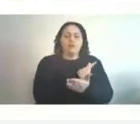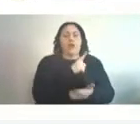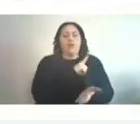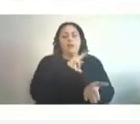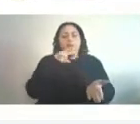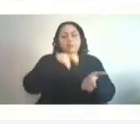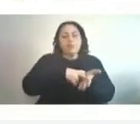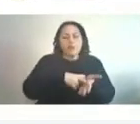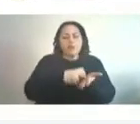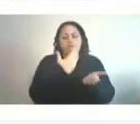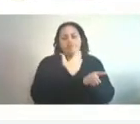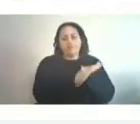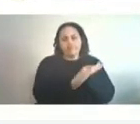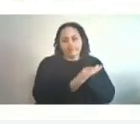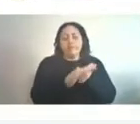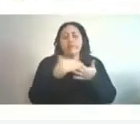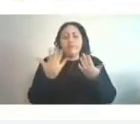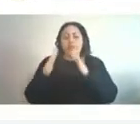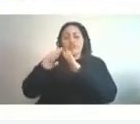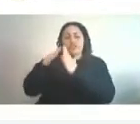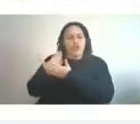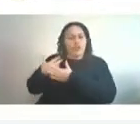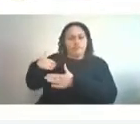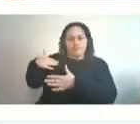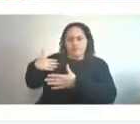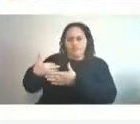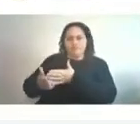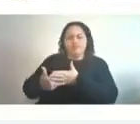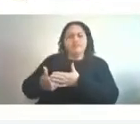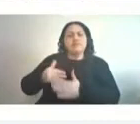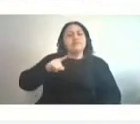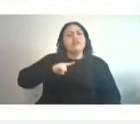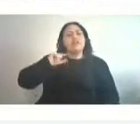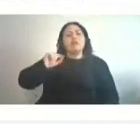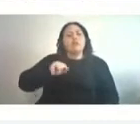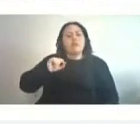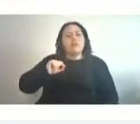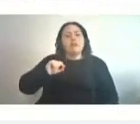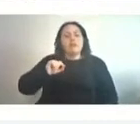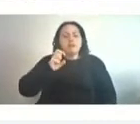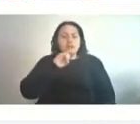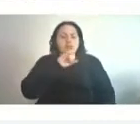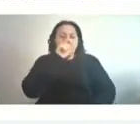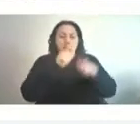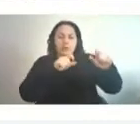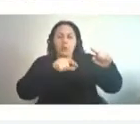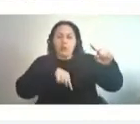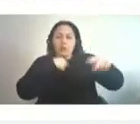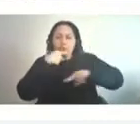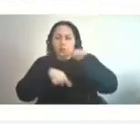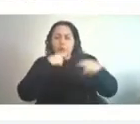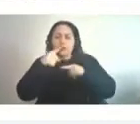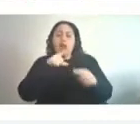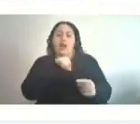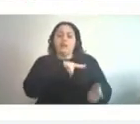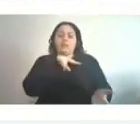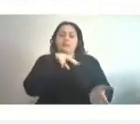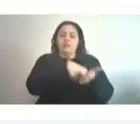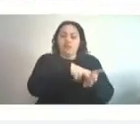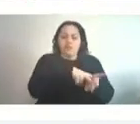escola eternamente ela puniu a dúvida e premiou a certeza,